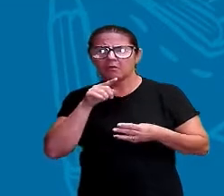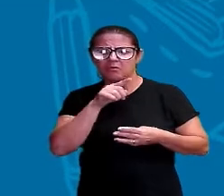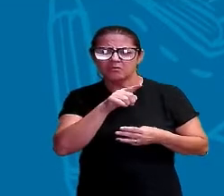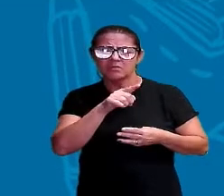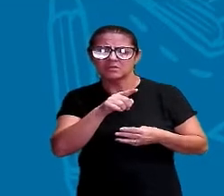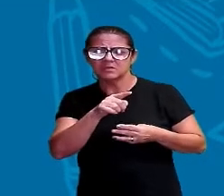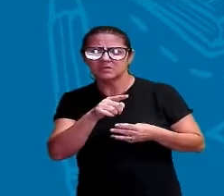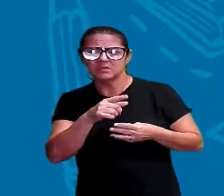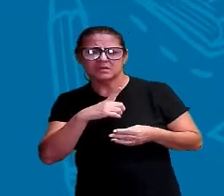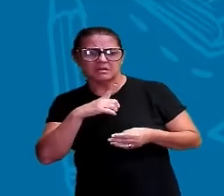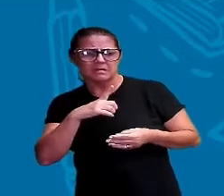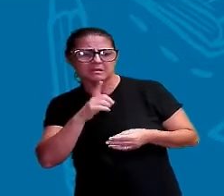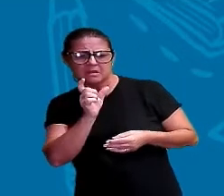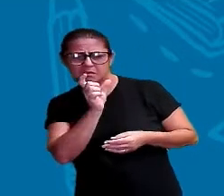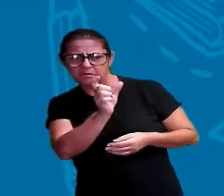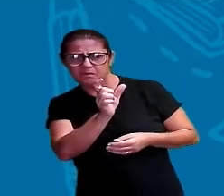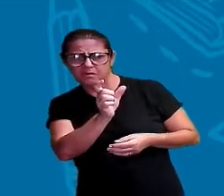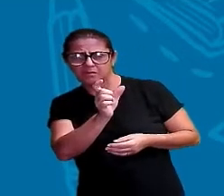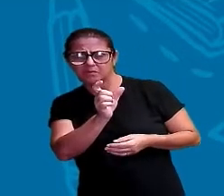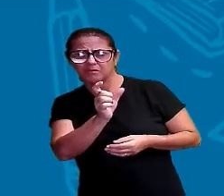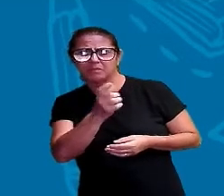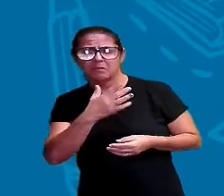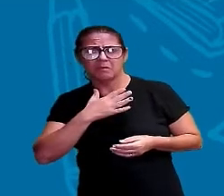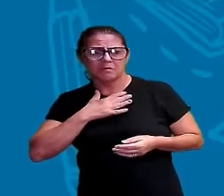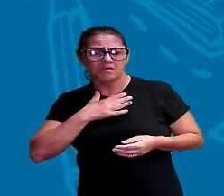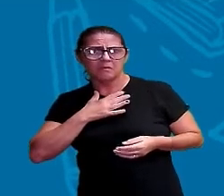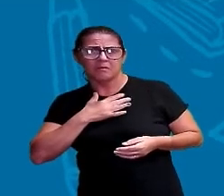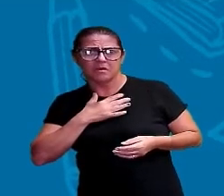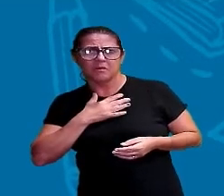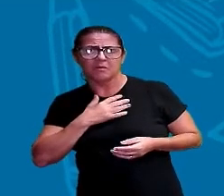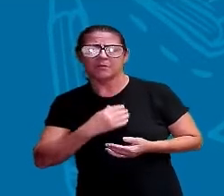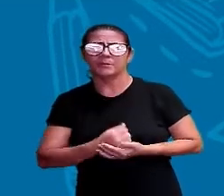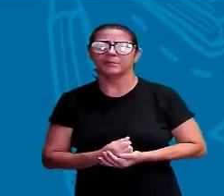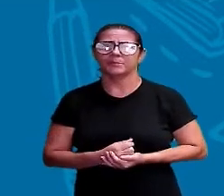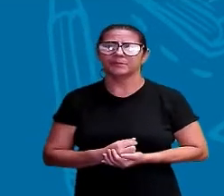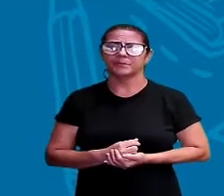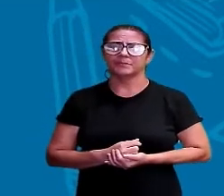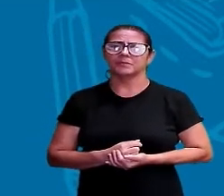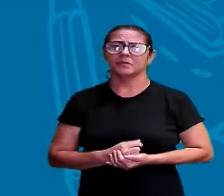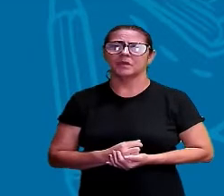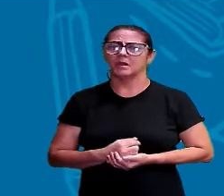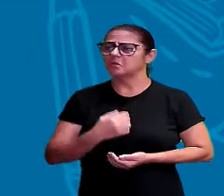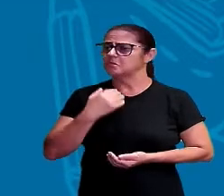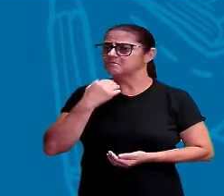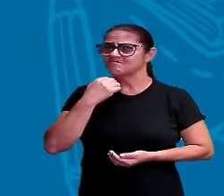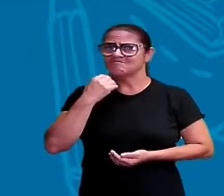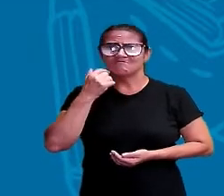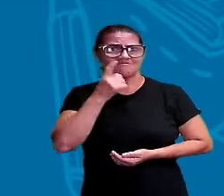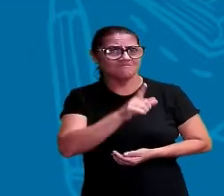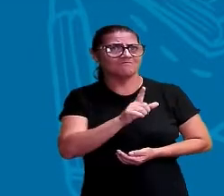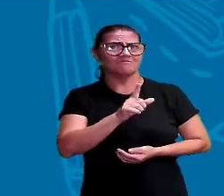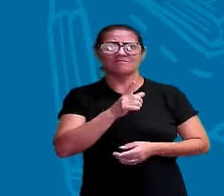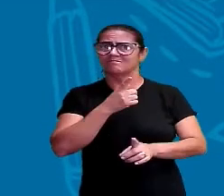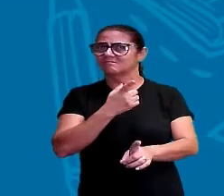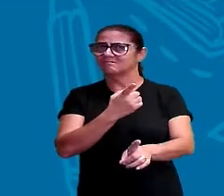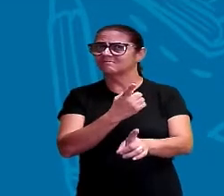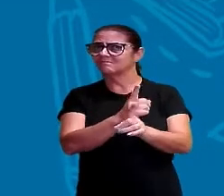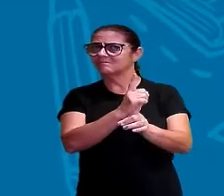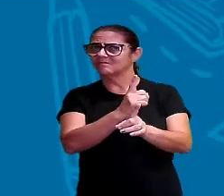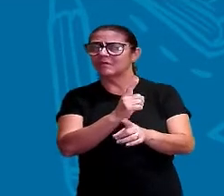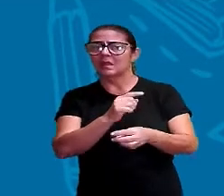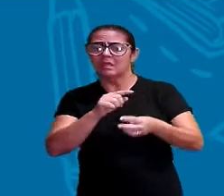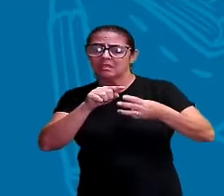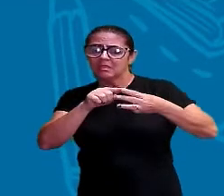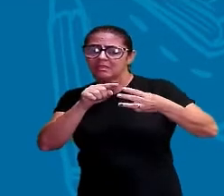com o meu cartão de crédito aí, usando a linha Mastercard, e eu não consigo encontrá-lo. Entenderam aí os significados